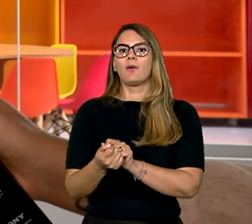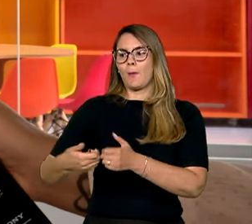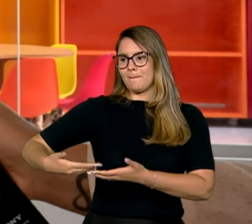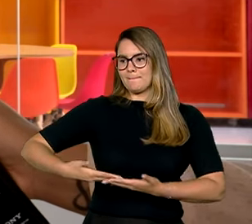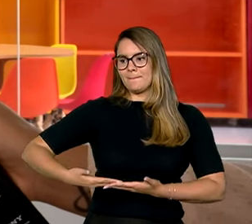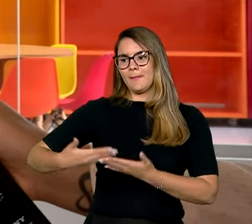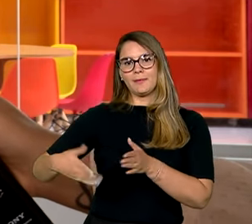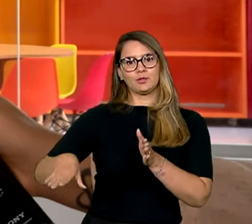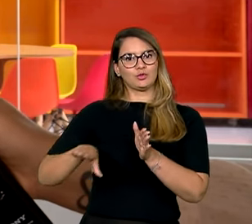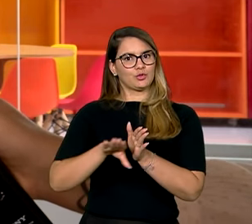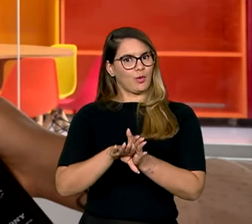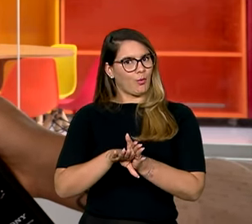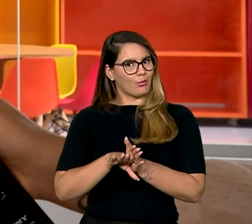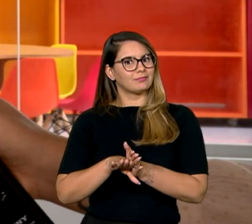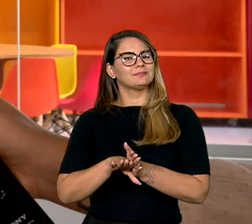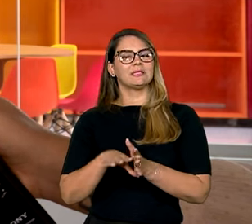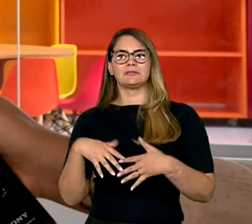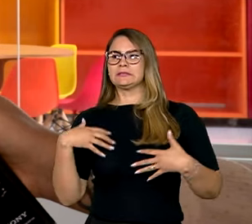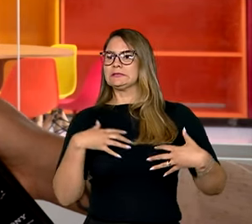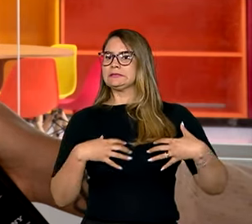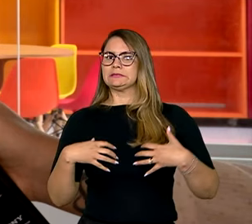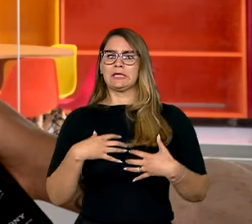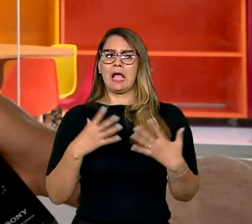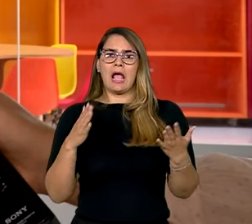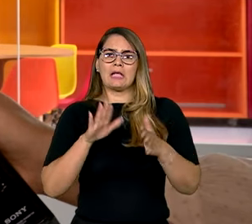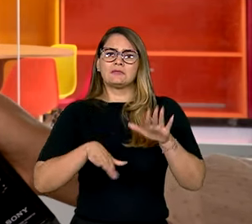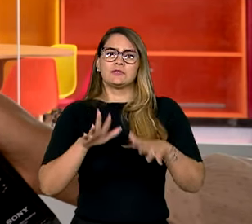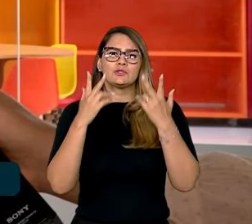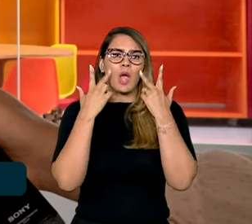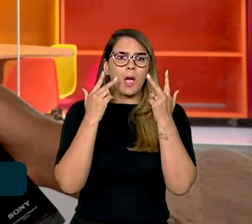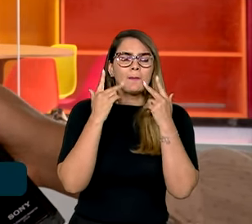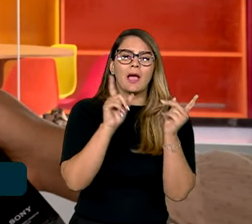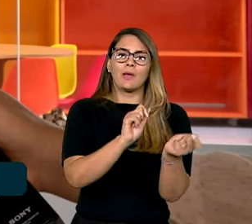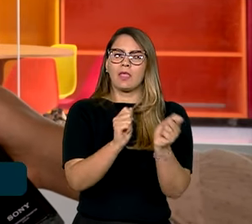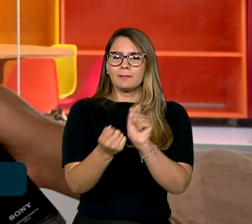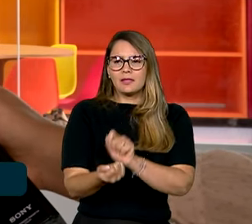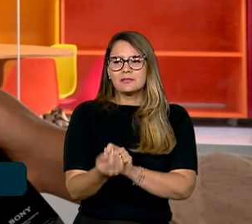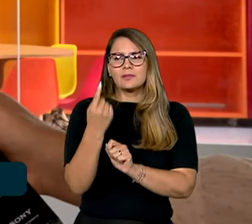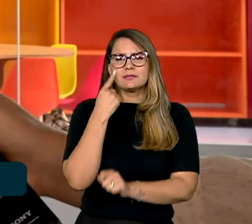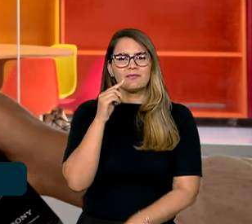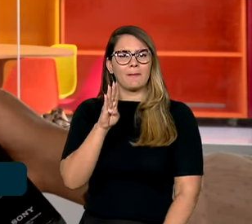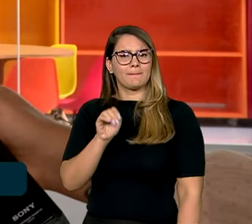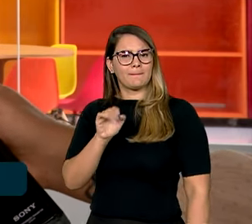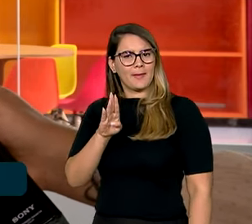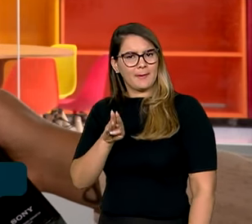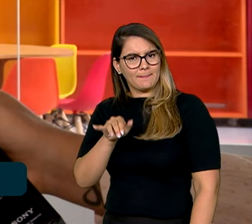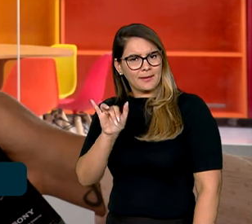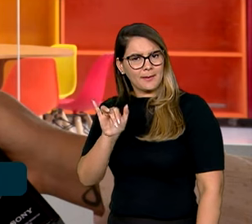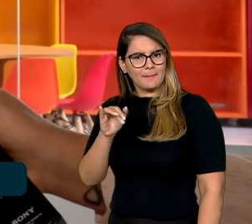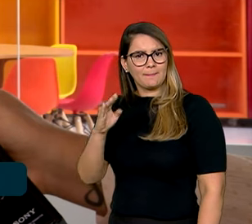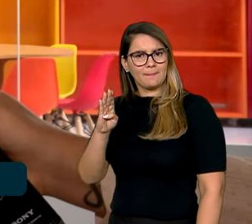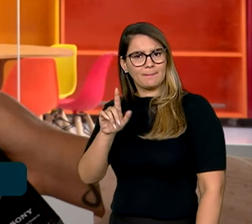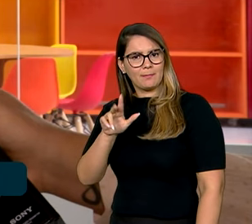acaba sendo um momento de crise, às vezes uma crise normal de adaptação, que a gente vê aqueles casos de baby blues, né, que é